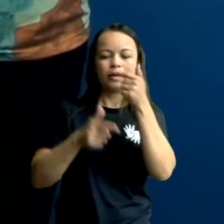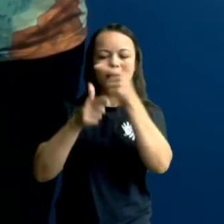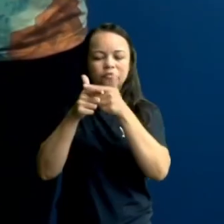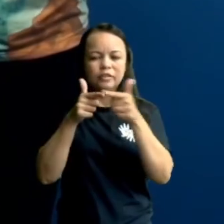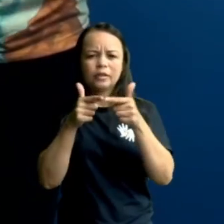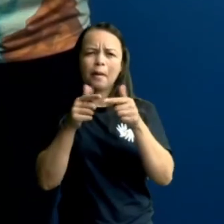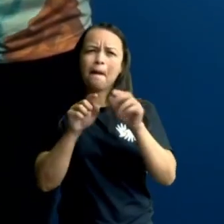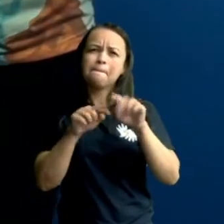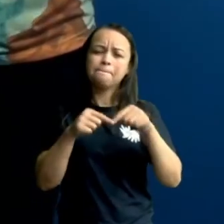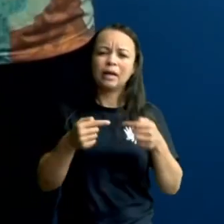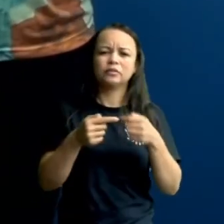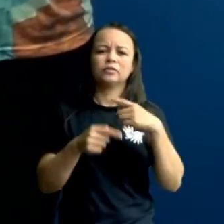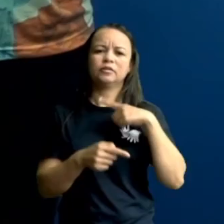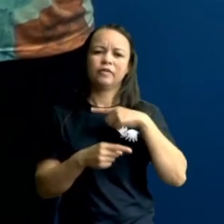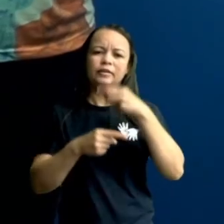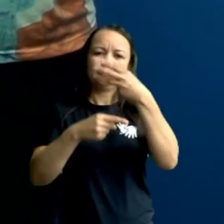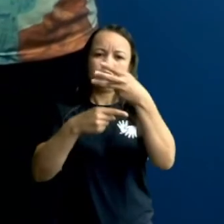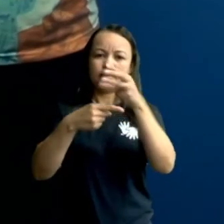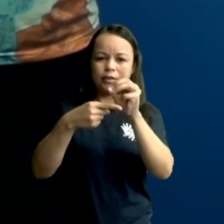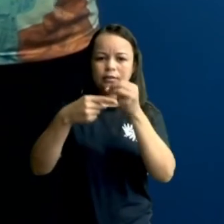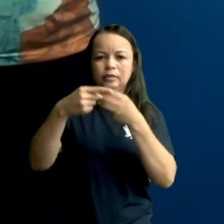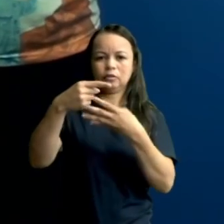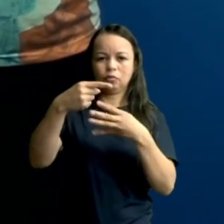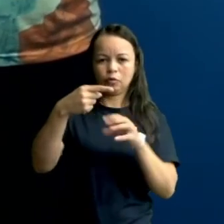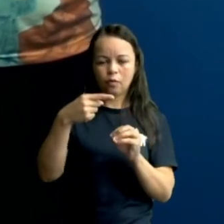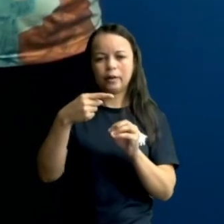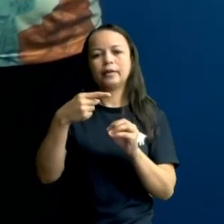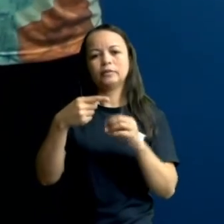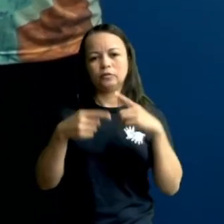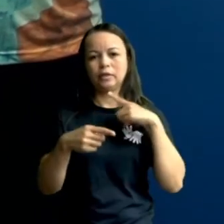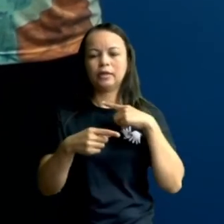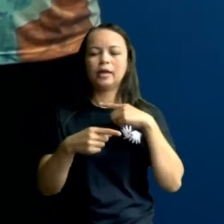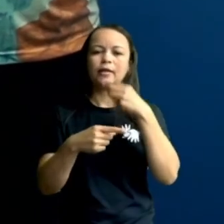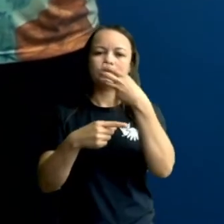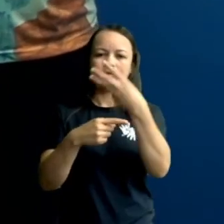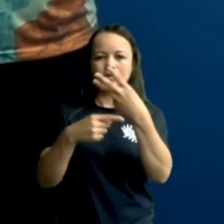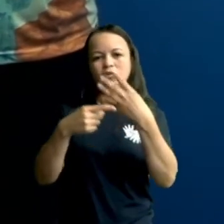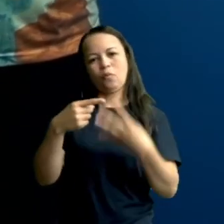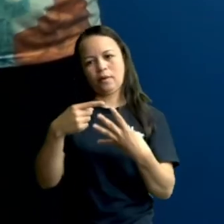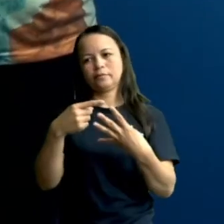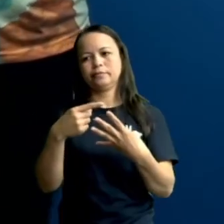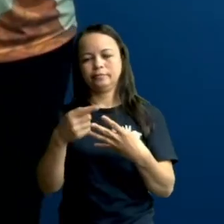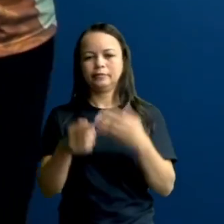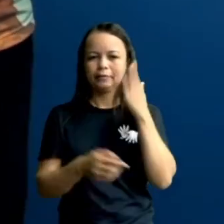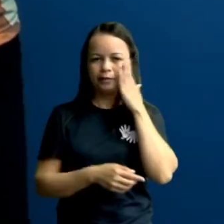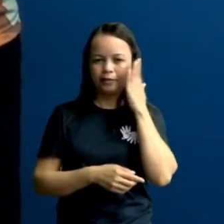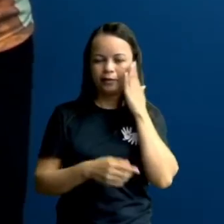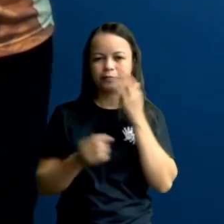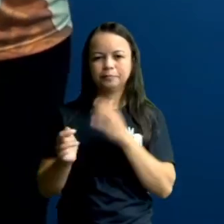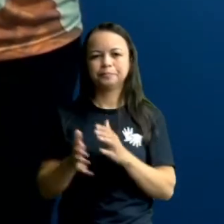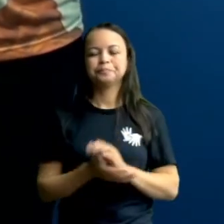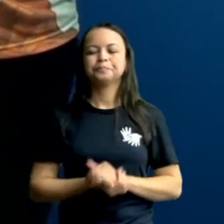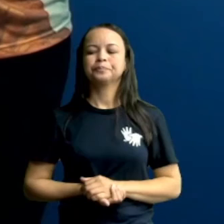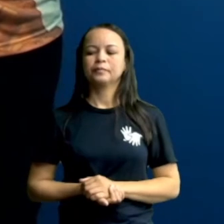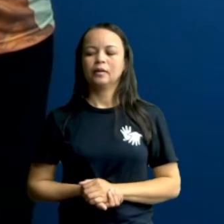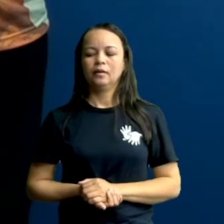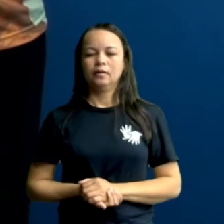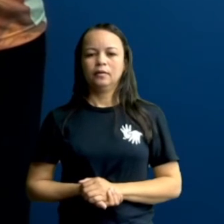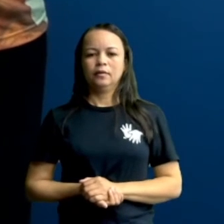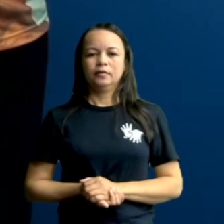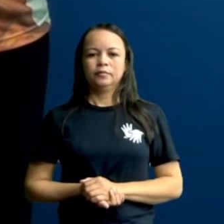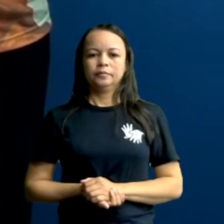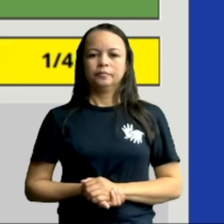assim, se eu tivesse 30 sobre 40, tirando os zeros, eu tenho 3/4. Beleza? Deu para entender? Então, vamos seguir.